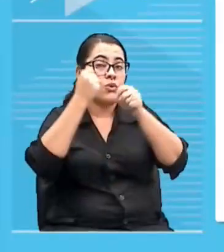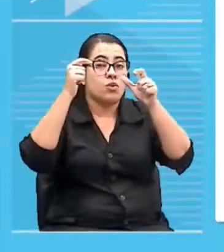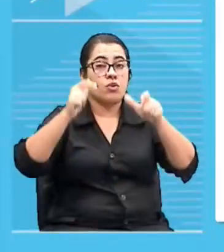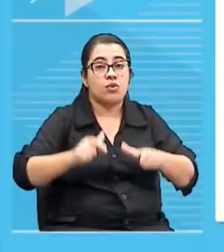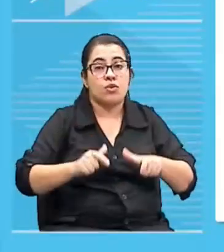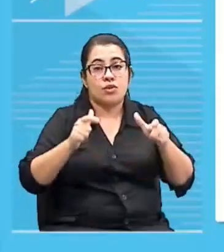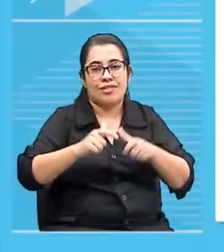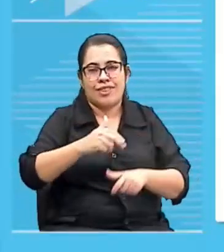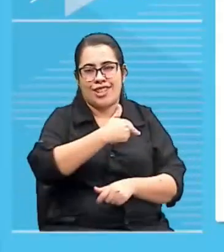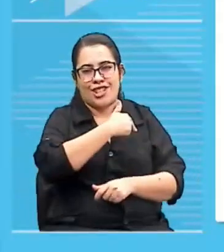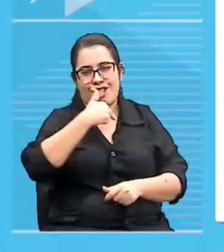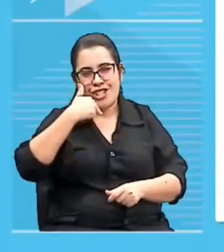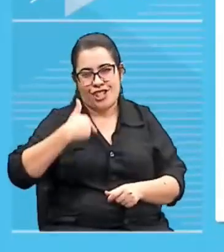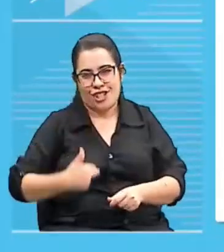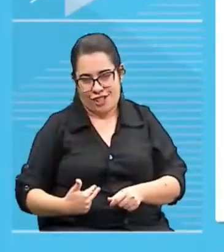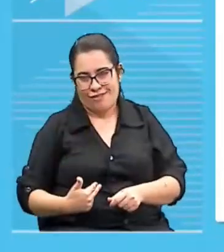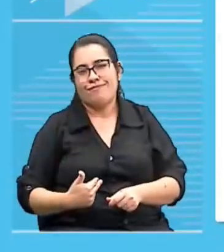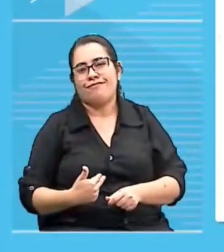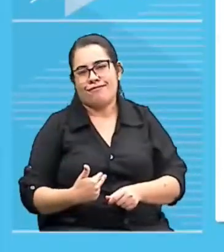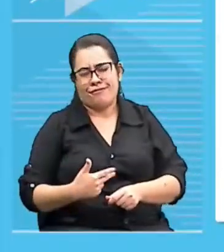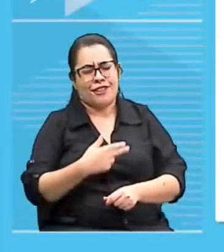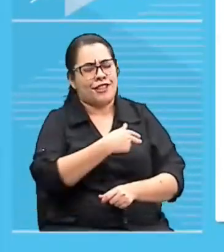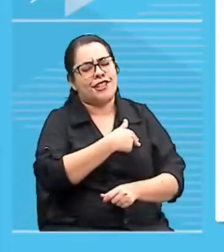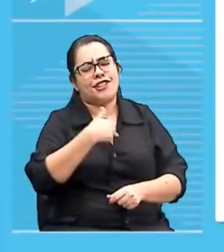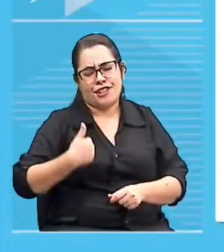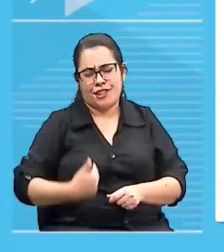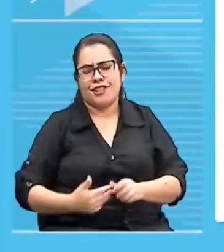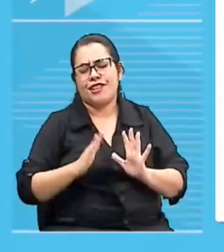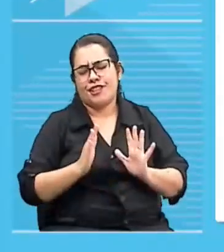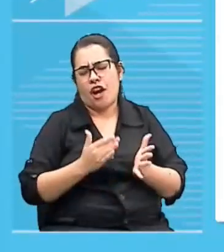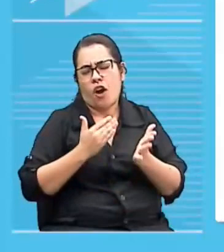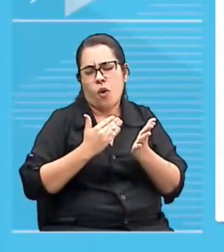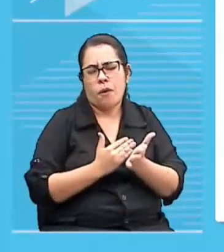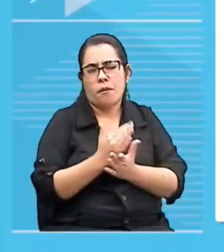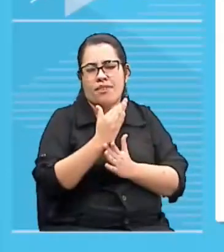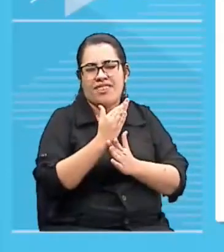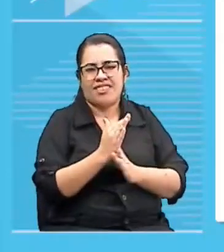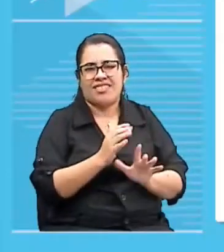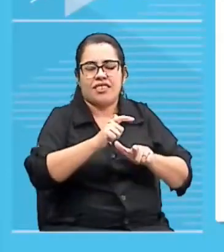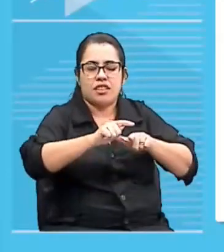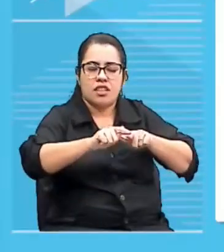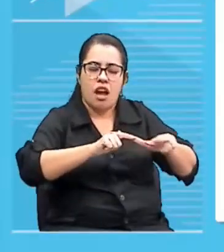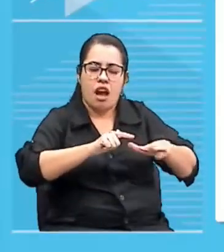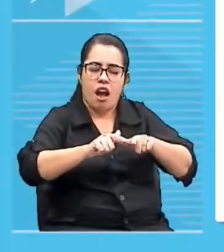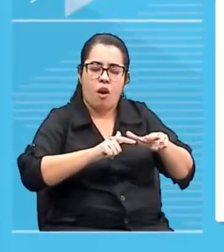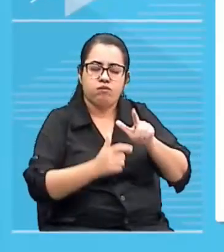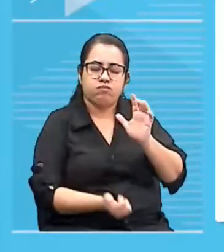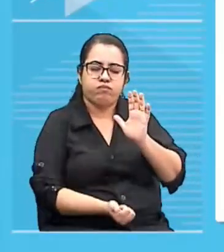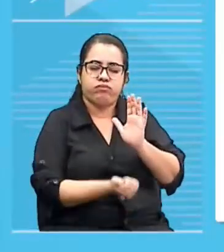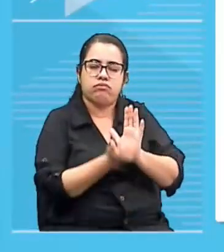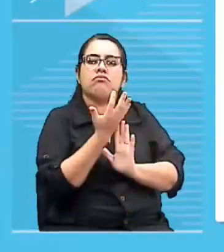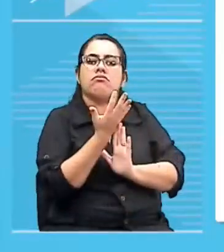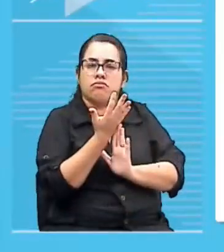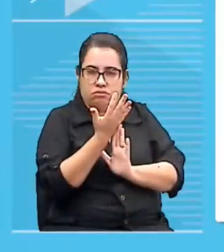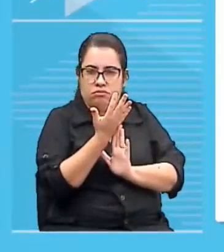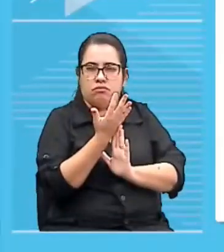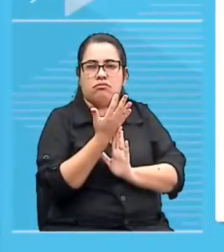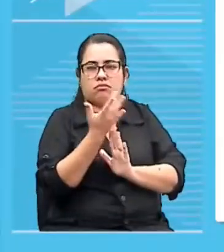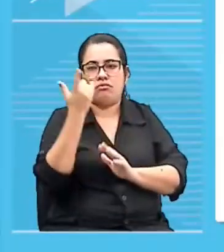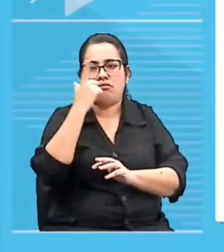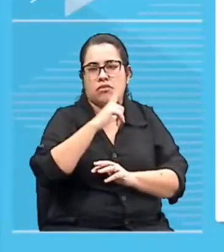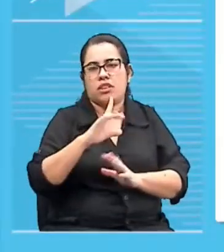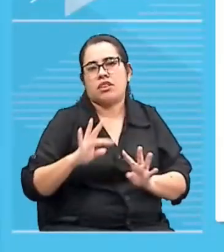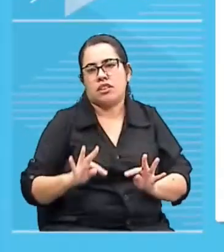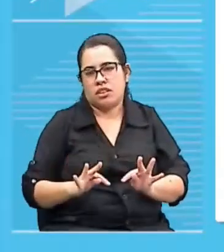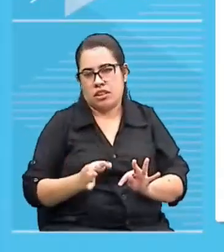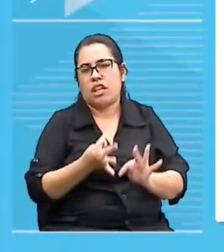civil na China, no caso, né? A China já começou a trabalhar, já começou a colocar em prática